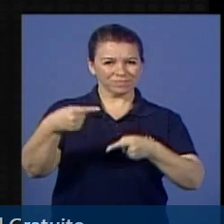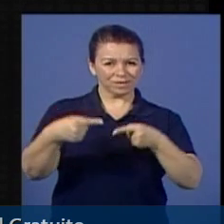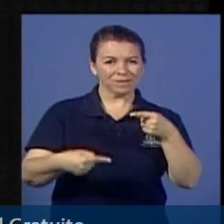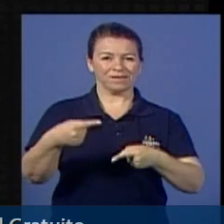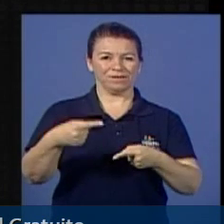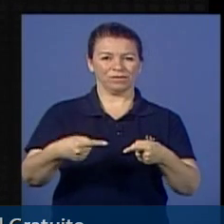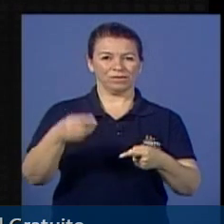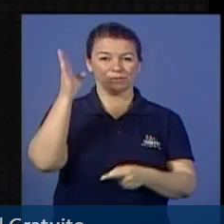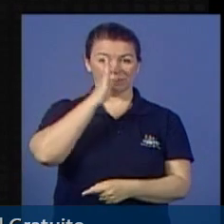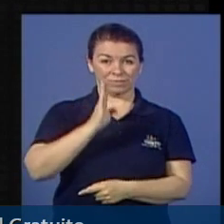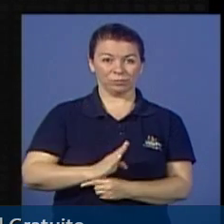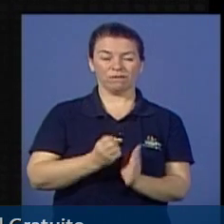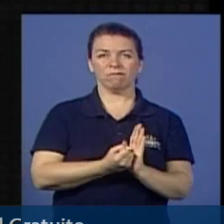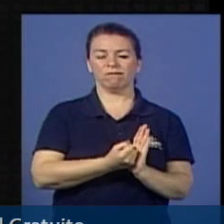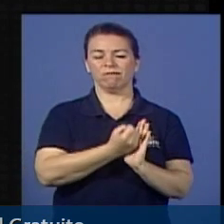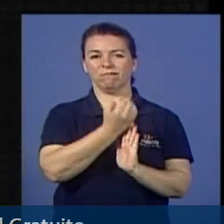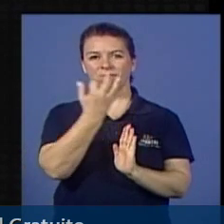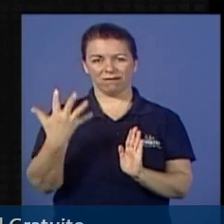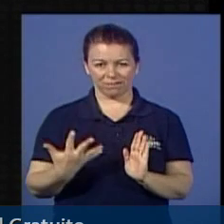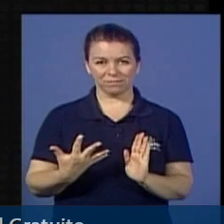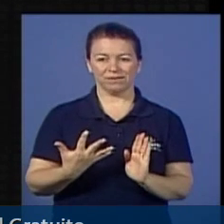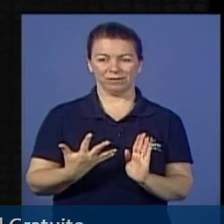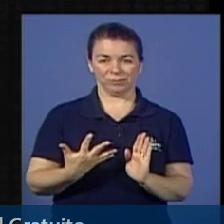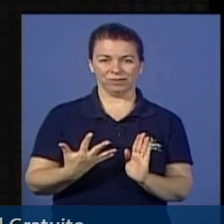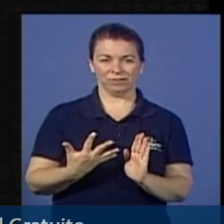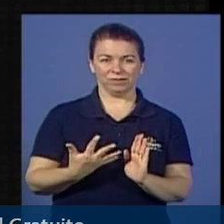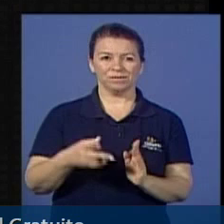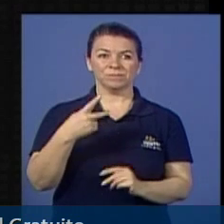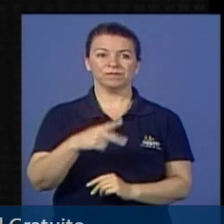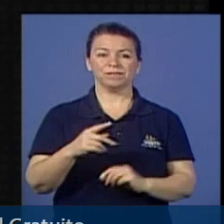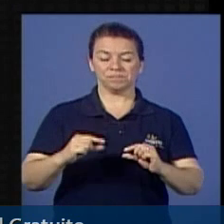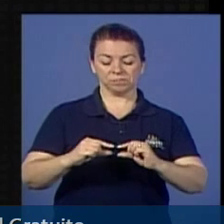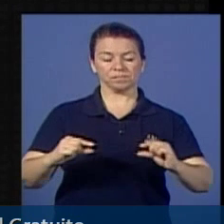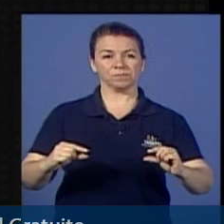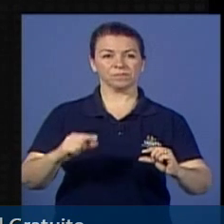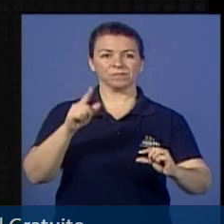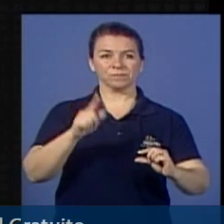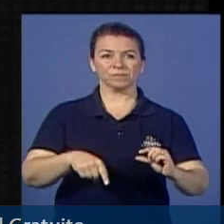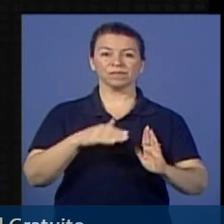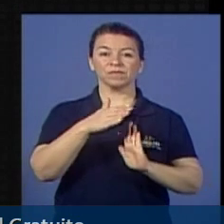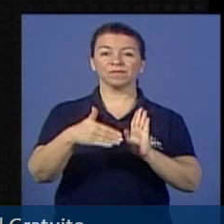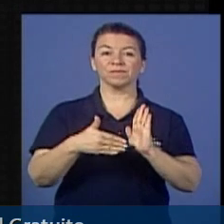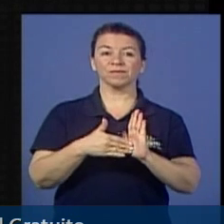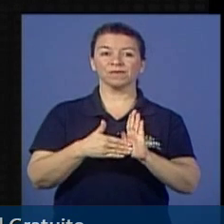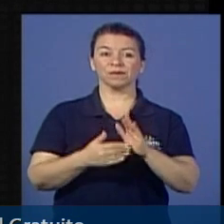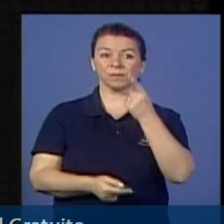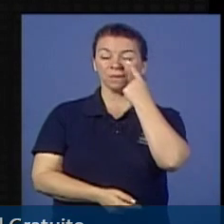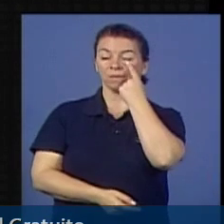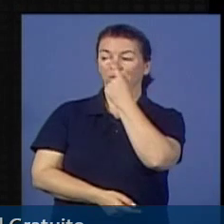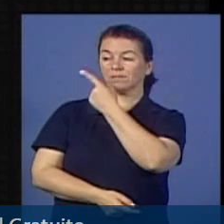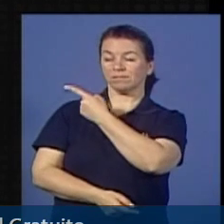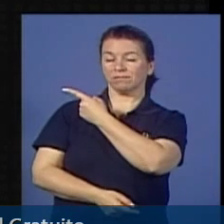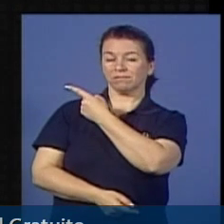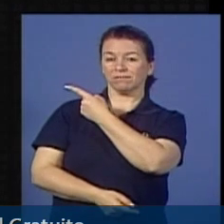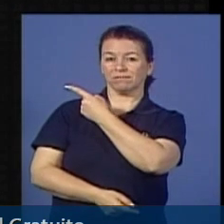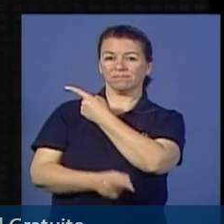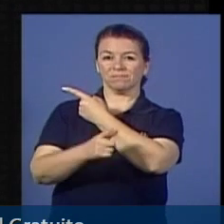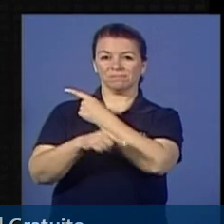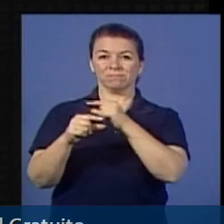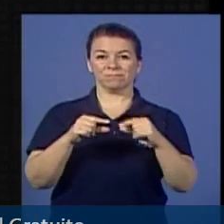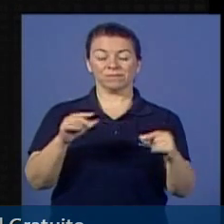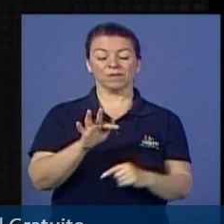PP, PPP, PPP. E aqui embaixo diz o quê? Que todos esses partidos estão finados, estão